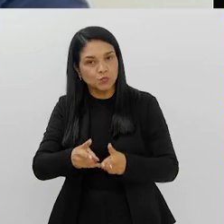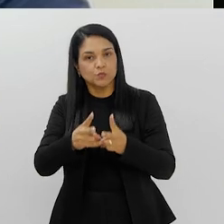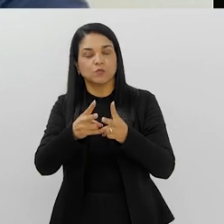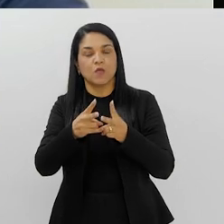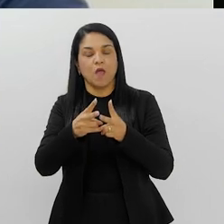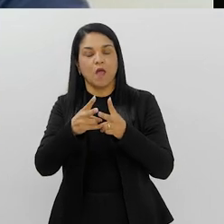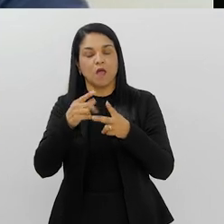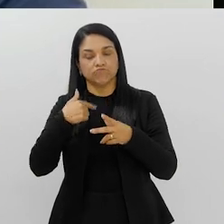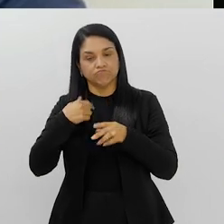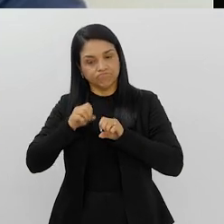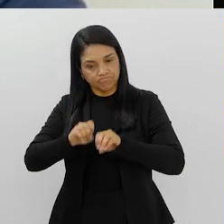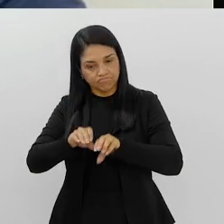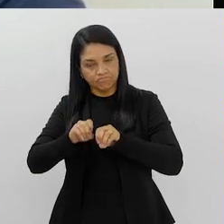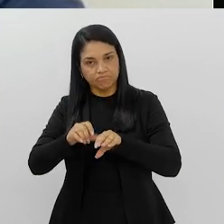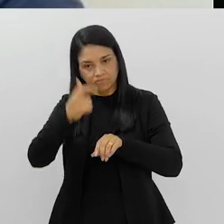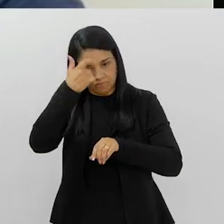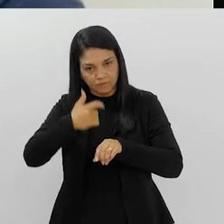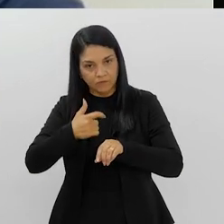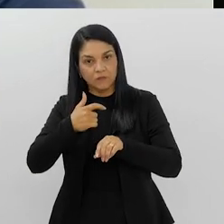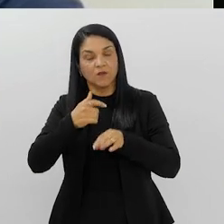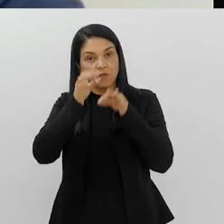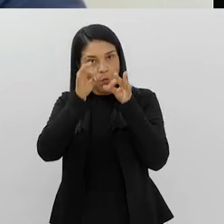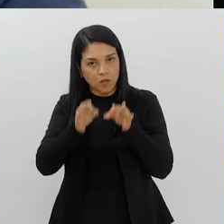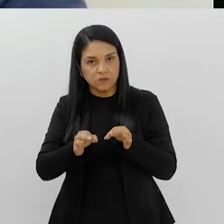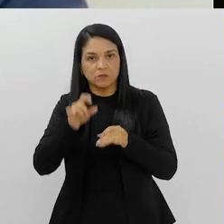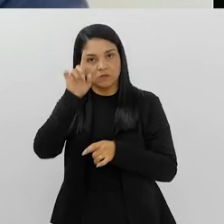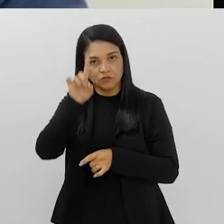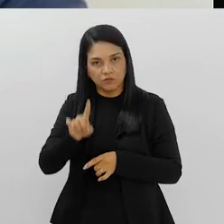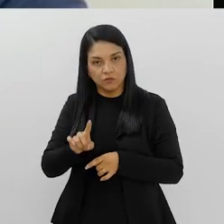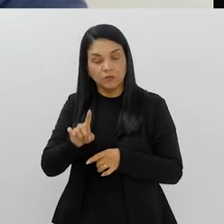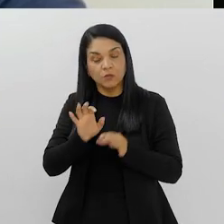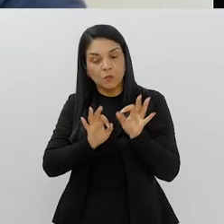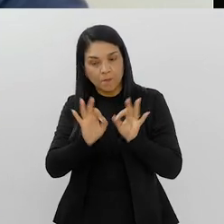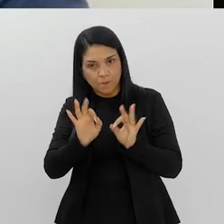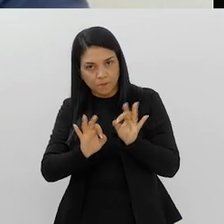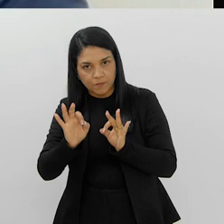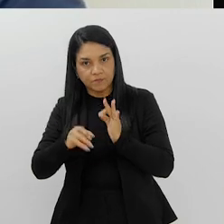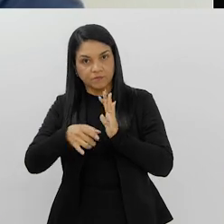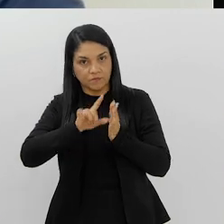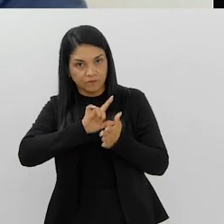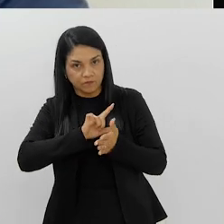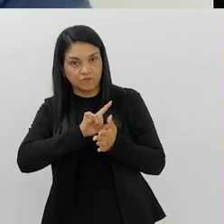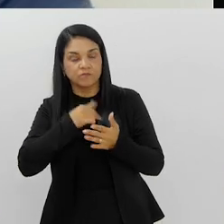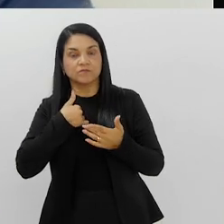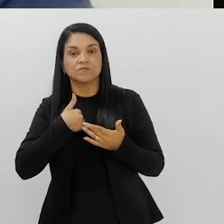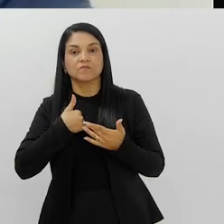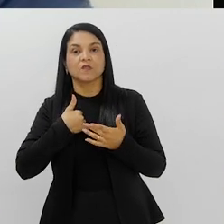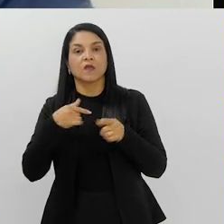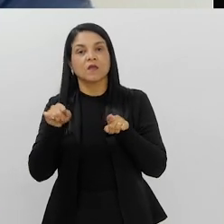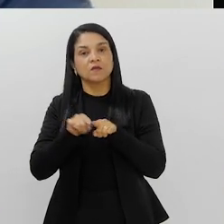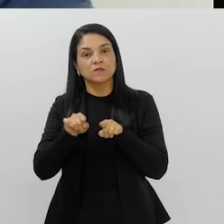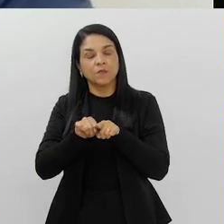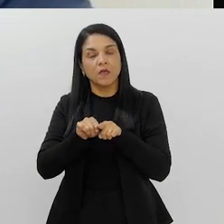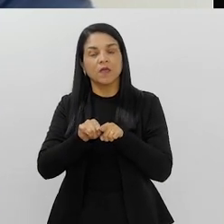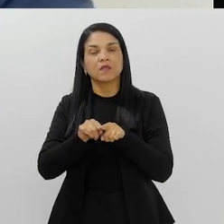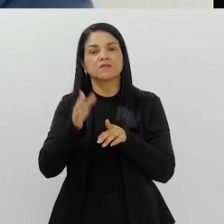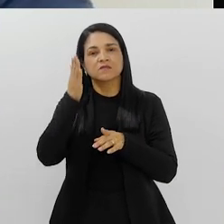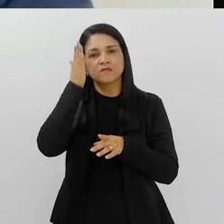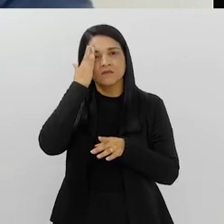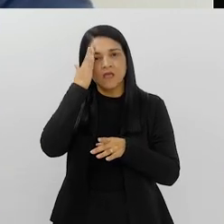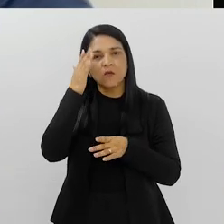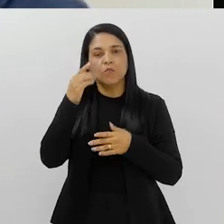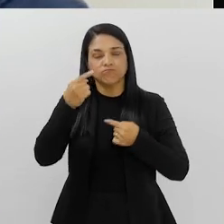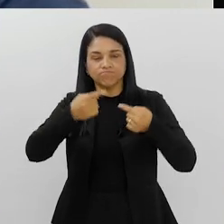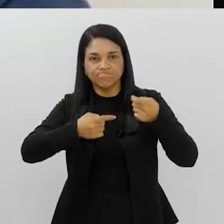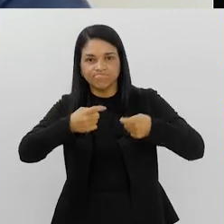e me manteram no cargo. Eu acho que aí foi o primeiro acerto da diretoria, né? Ter esse planejamento. É, eles entendem uma ideia de